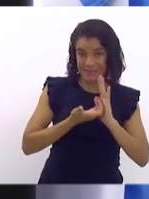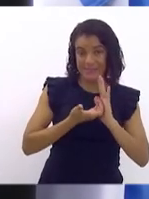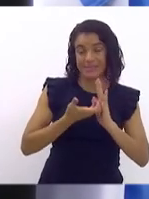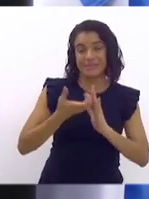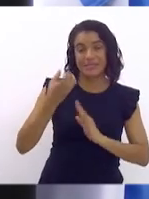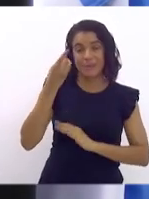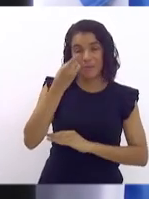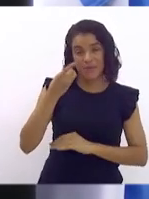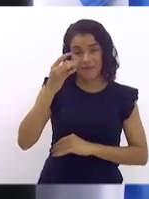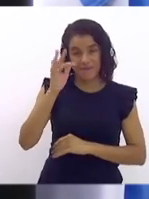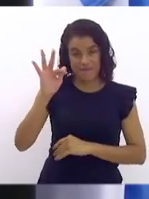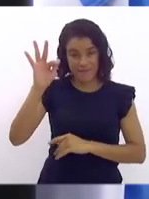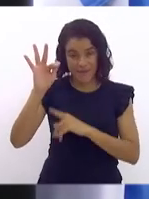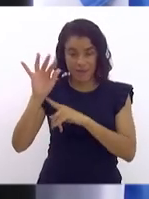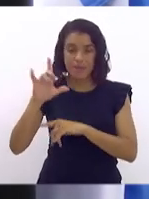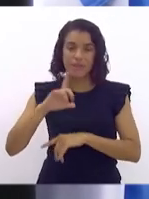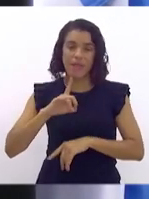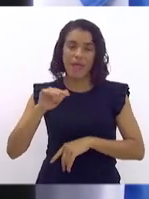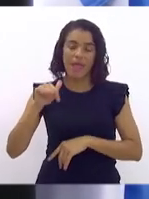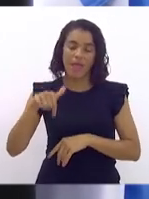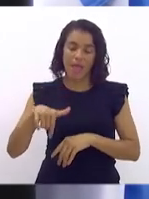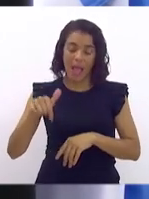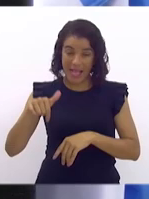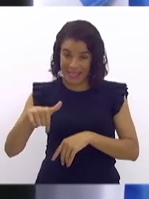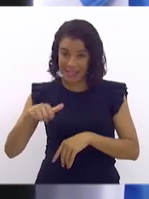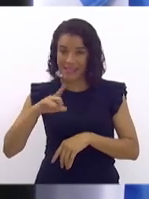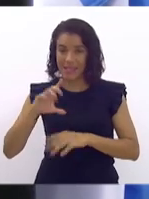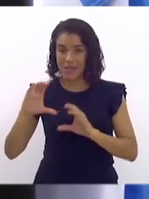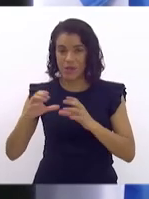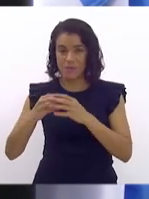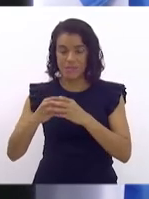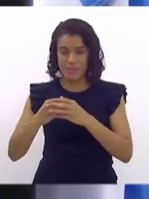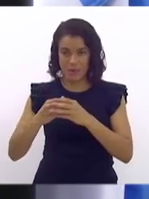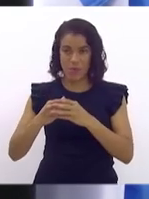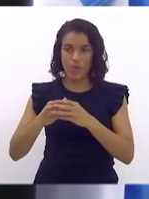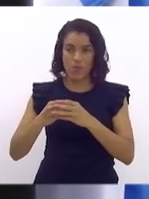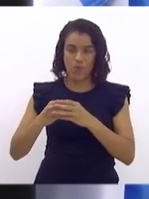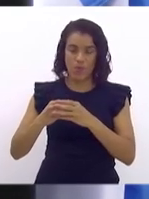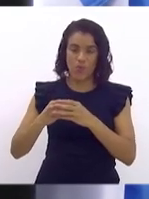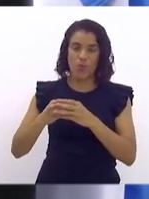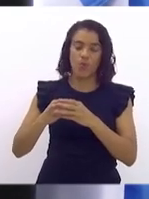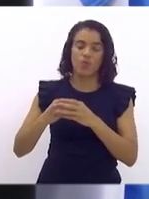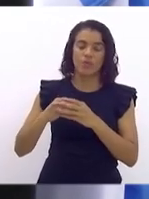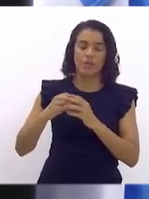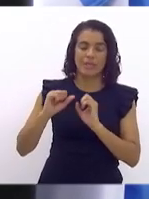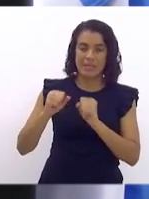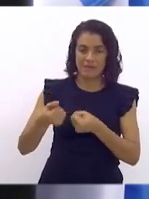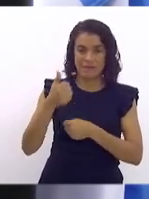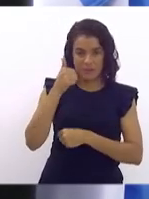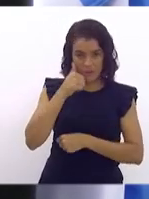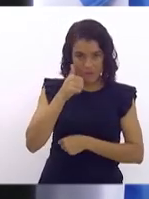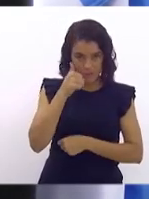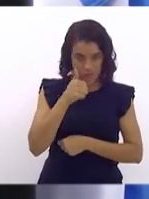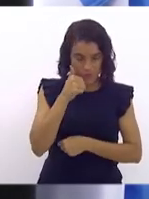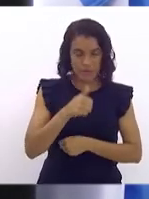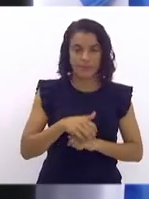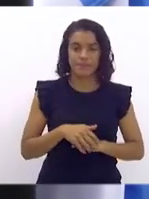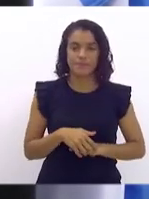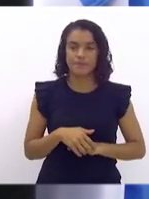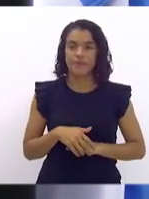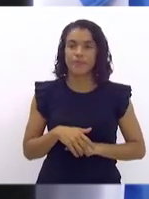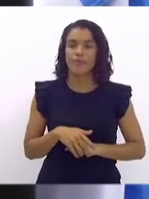Nós temos uma Comissão de Direitos das Mulheres que se reporta à presidência da casa. Nós vamos ter